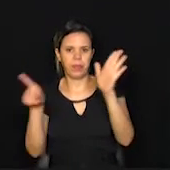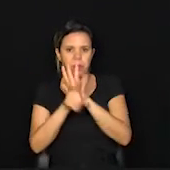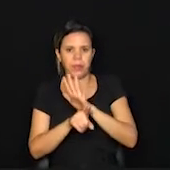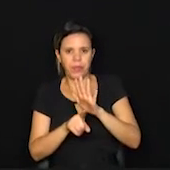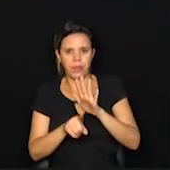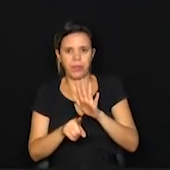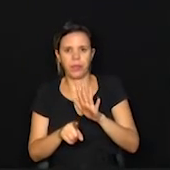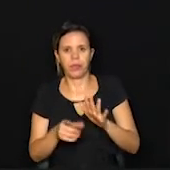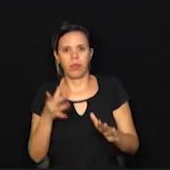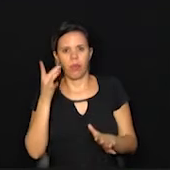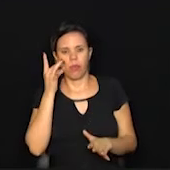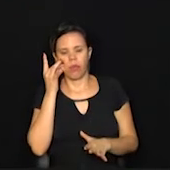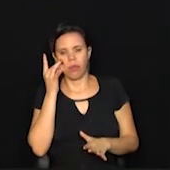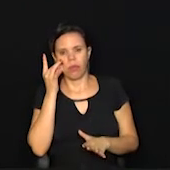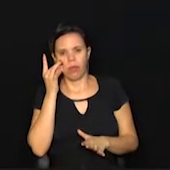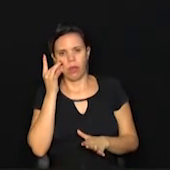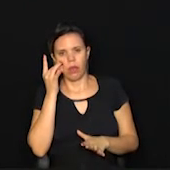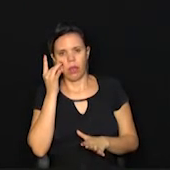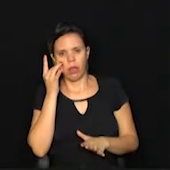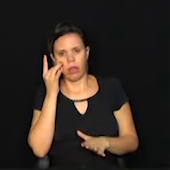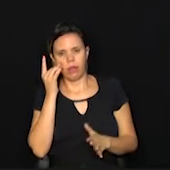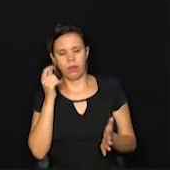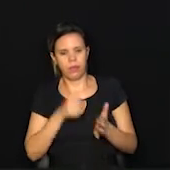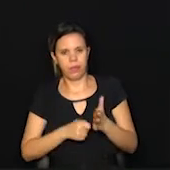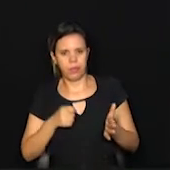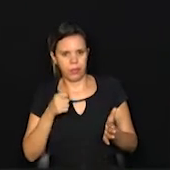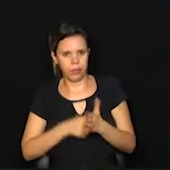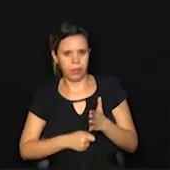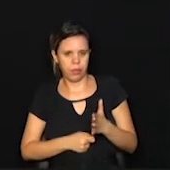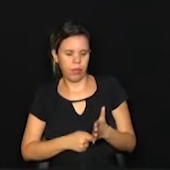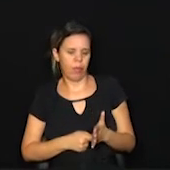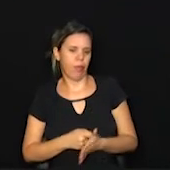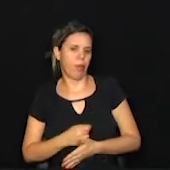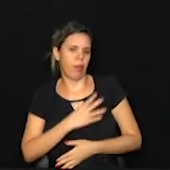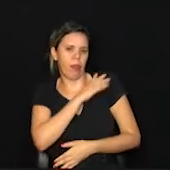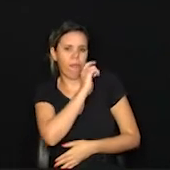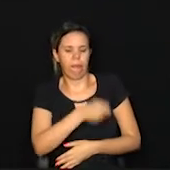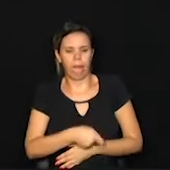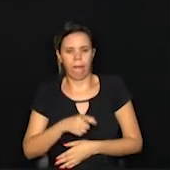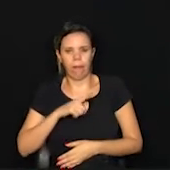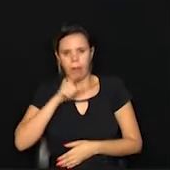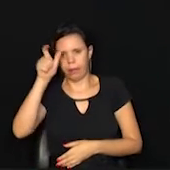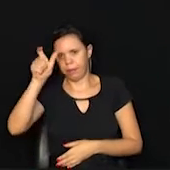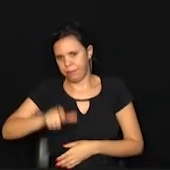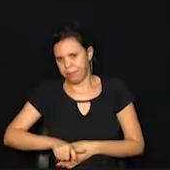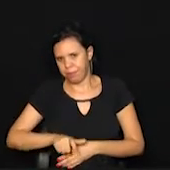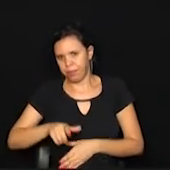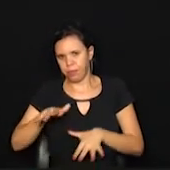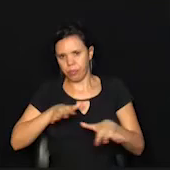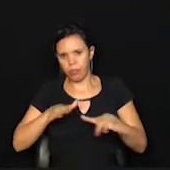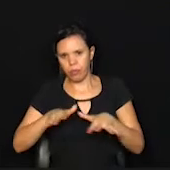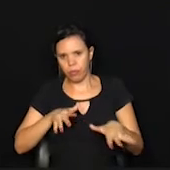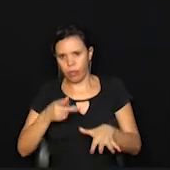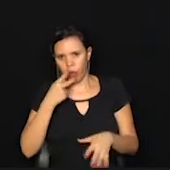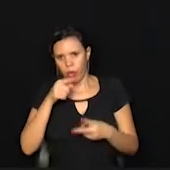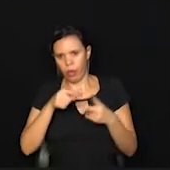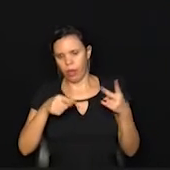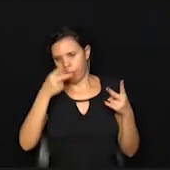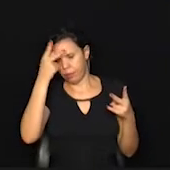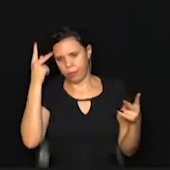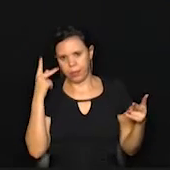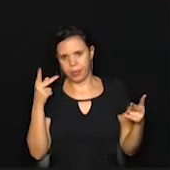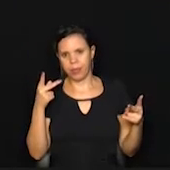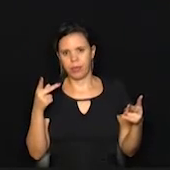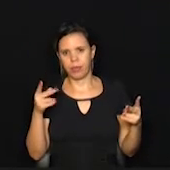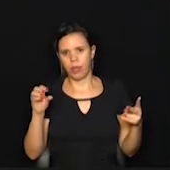também uma presença na resistência à ditadura de o dedo né vou falar devido mais perdi luta social teve movimento eu quero falar de dois indivíduos